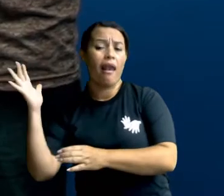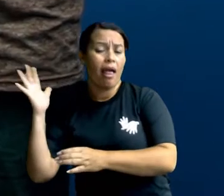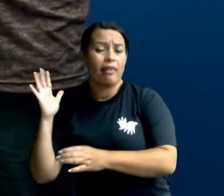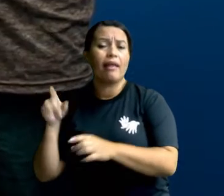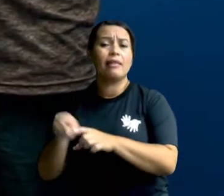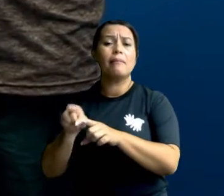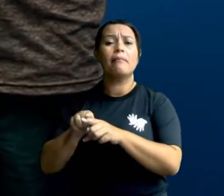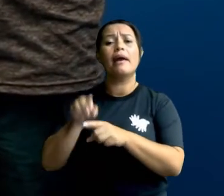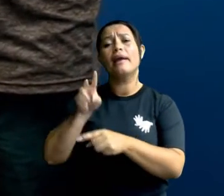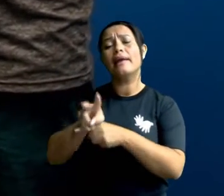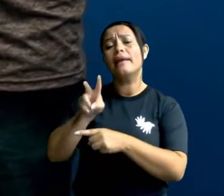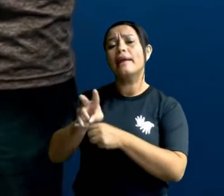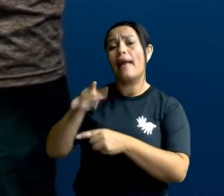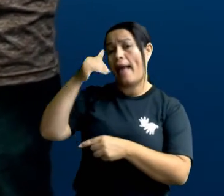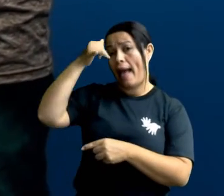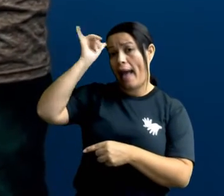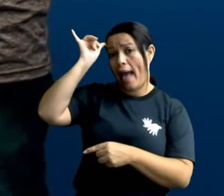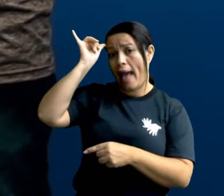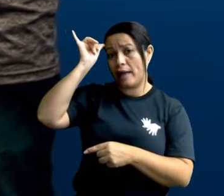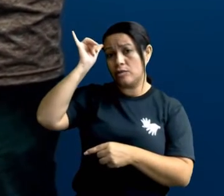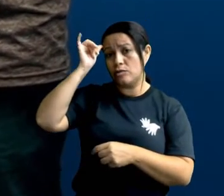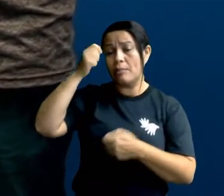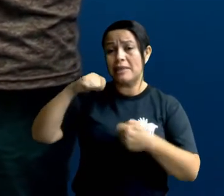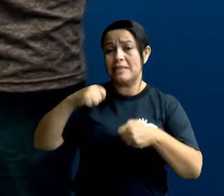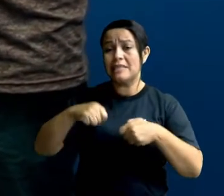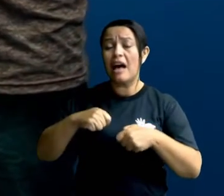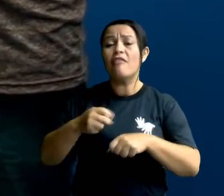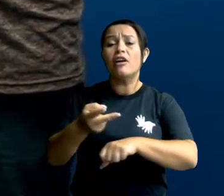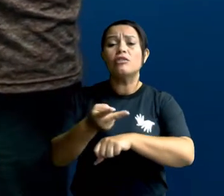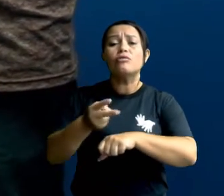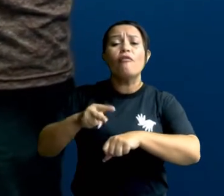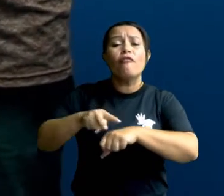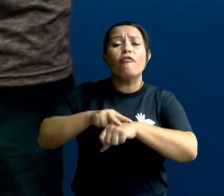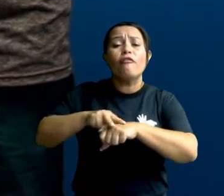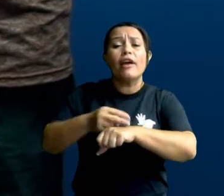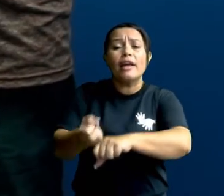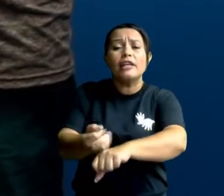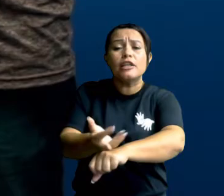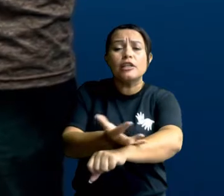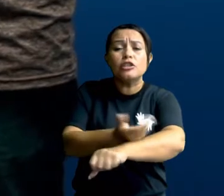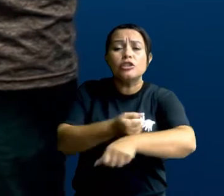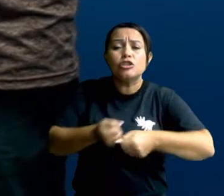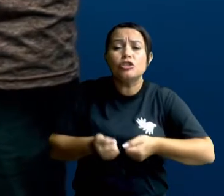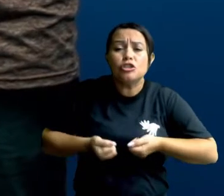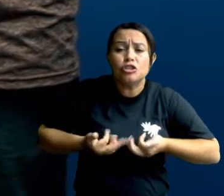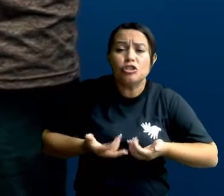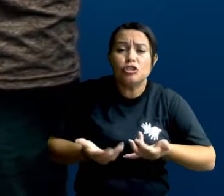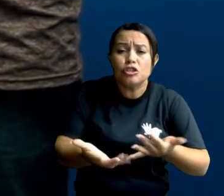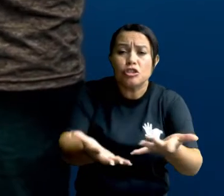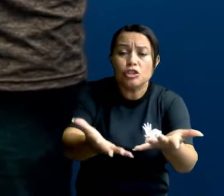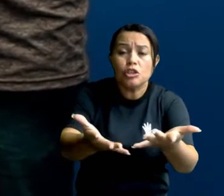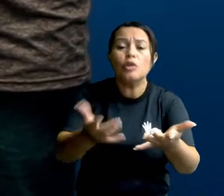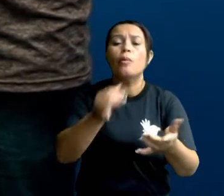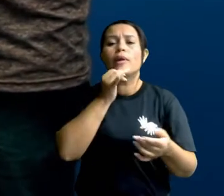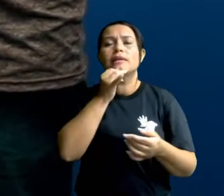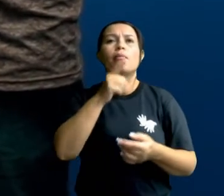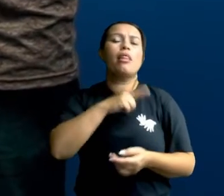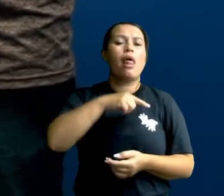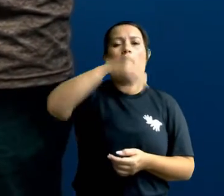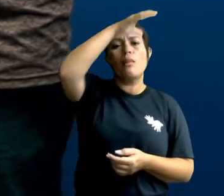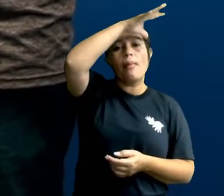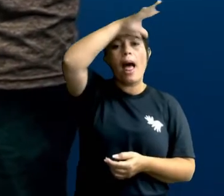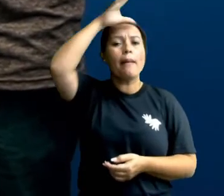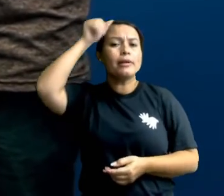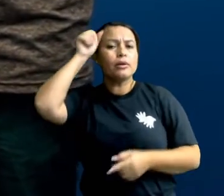se cultivar e criar gado, grandes pastos, né? Inclusive, a gente vê muito aqui o processo no Brasil, na questão da Amazônia,